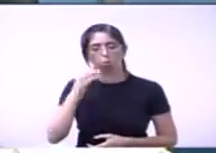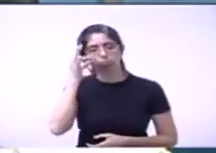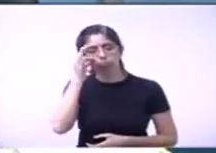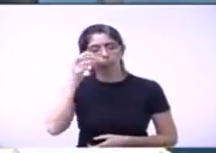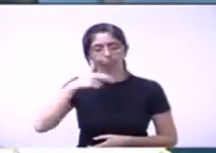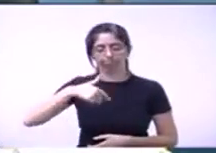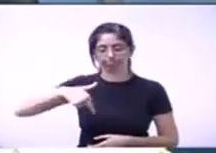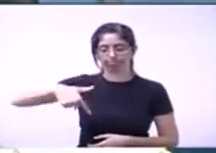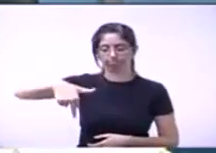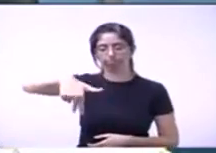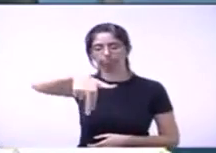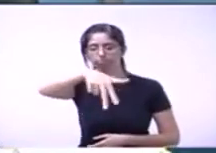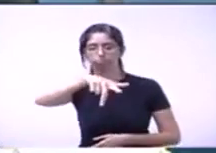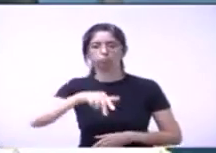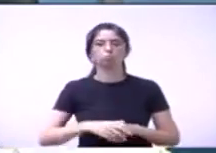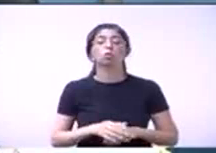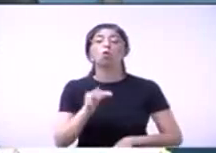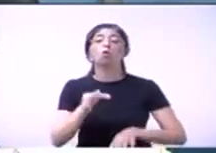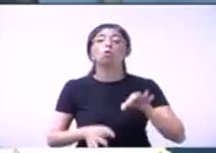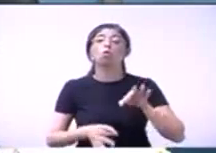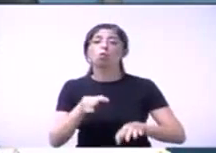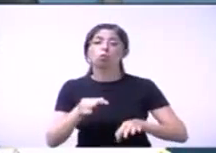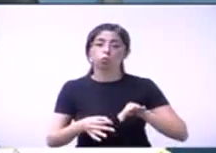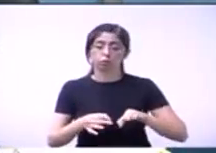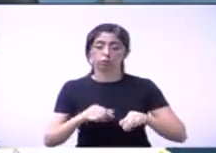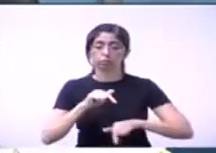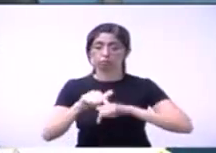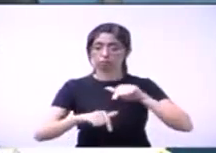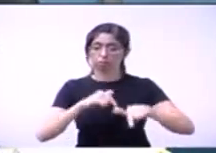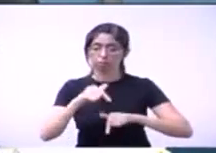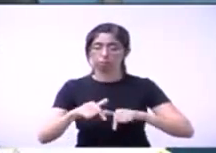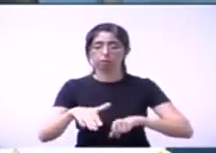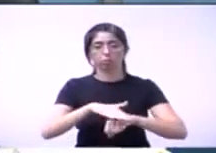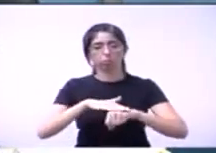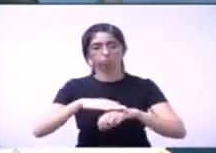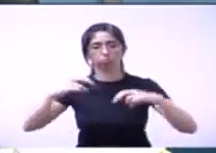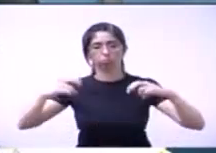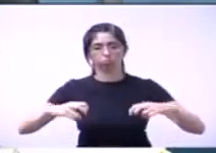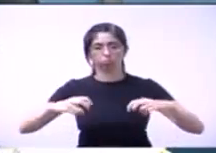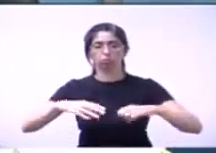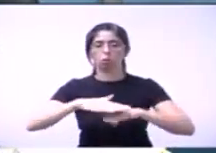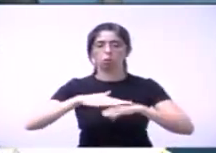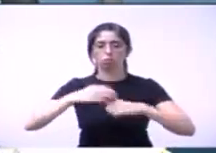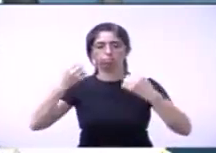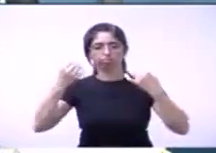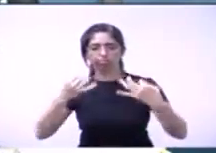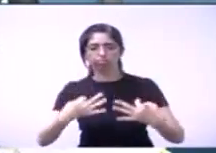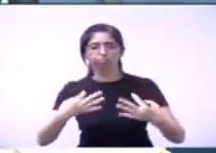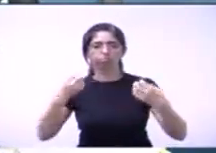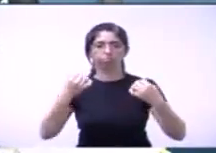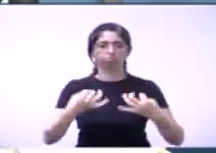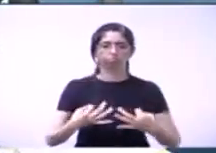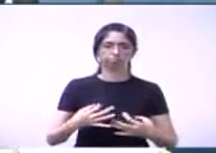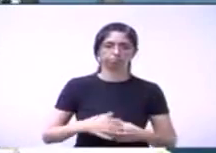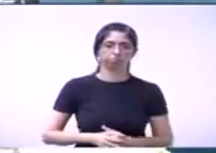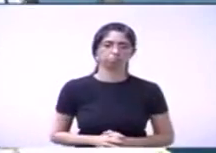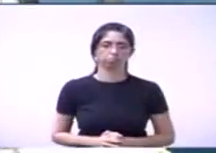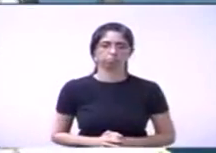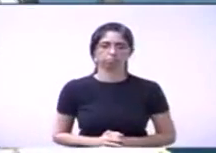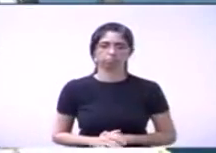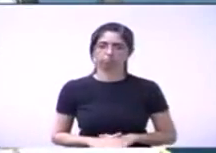Trabalho. Eu não vim aqui falar daquilo que eu não sei. E a gente não pode simplesmente para dizer fiz minha parte,